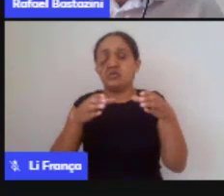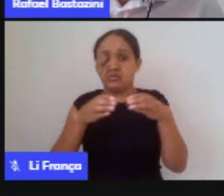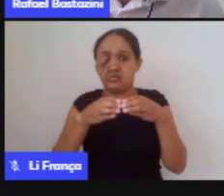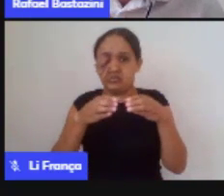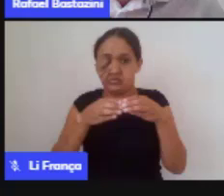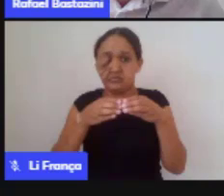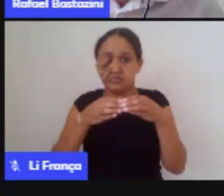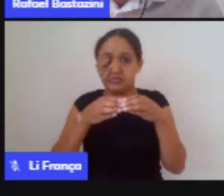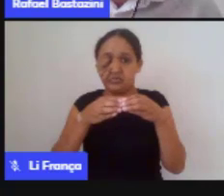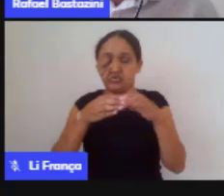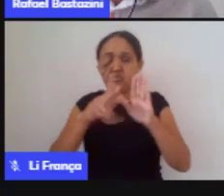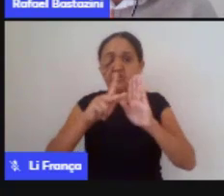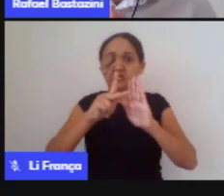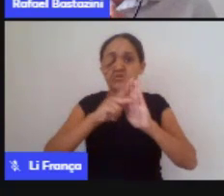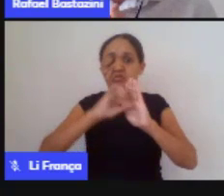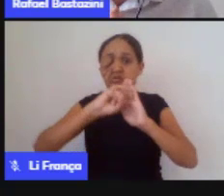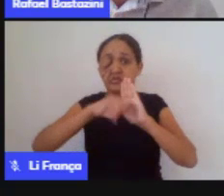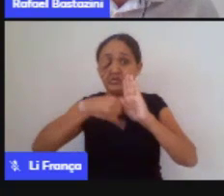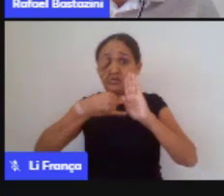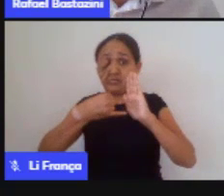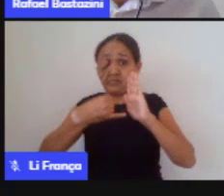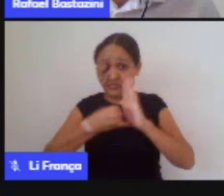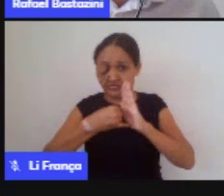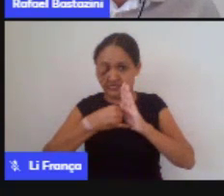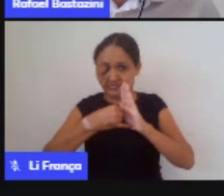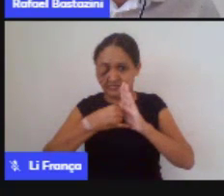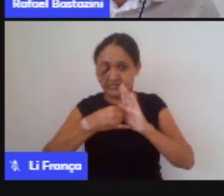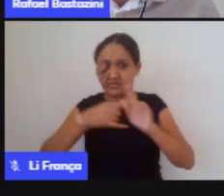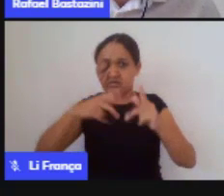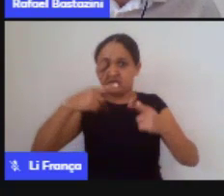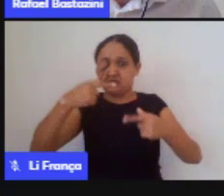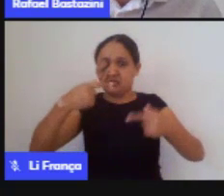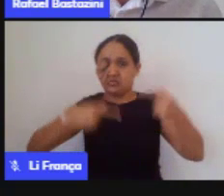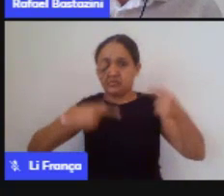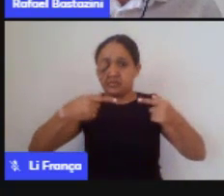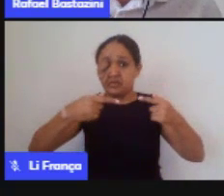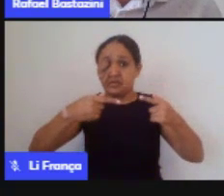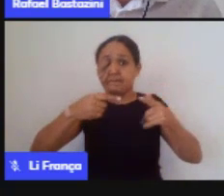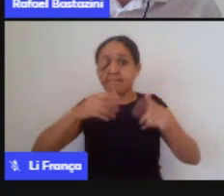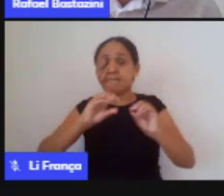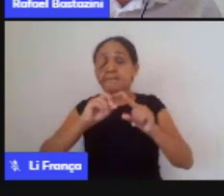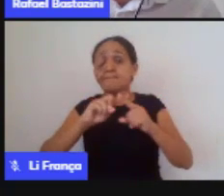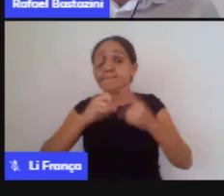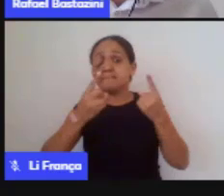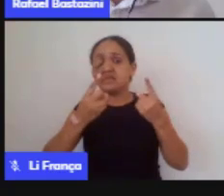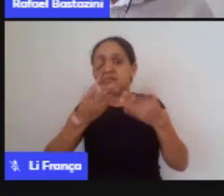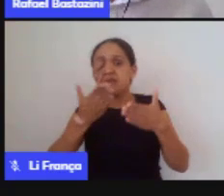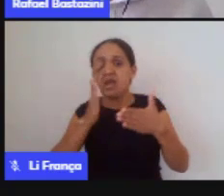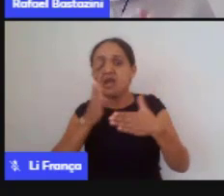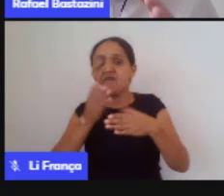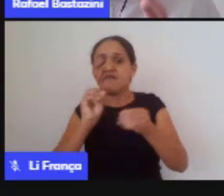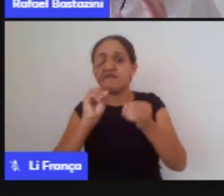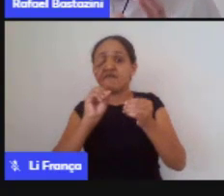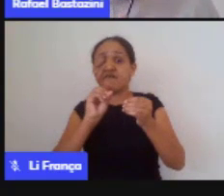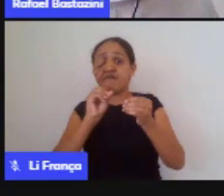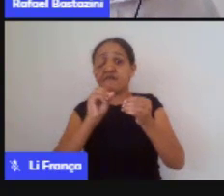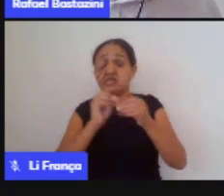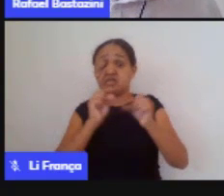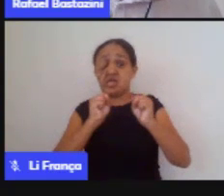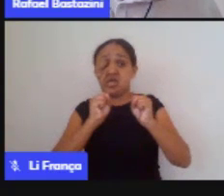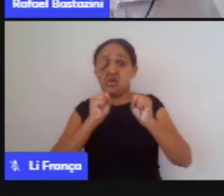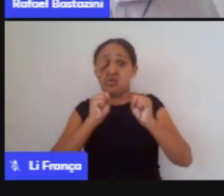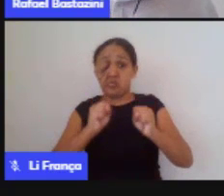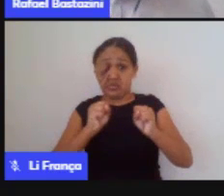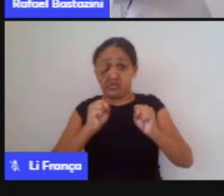como forma de pressionar o poder público a conseguir moradia para essas pessoas. No